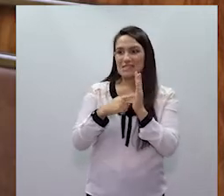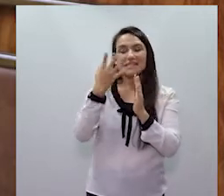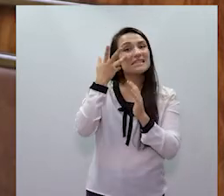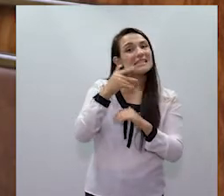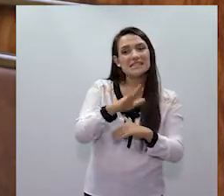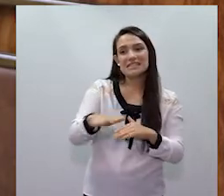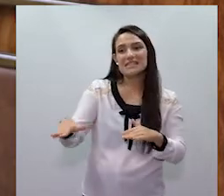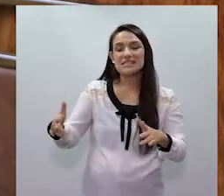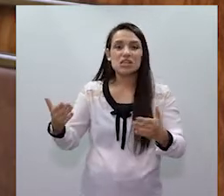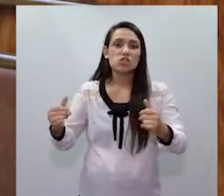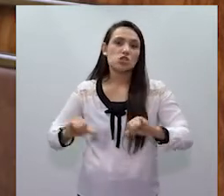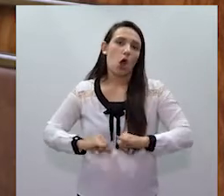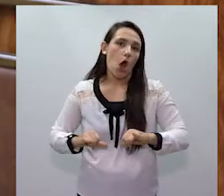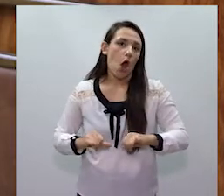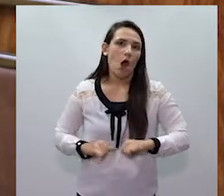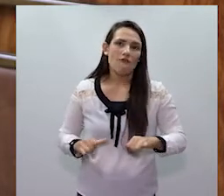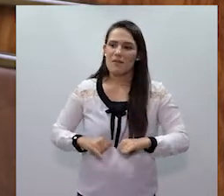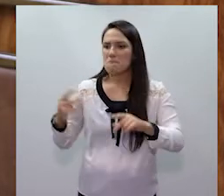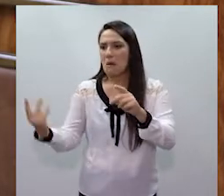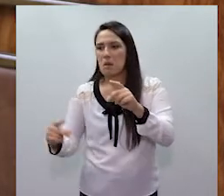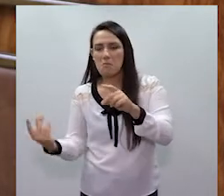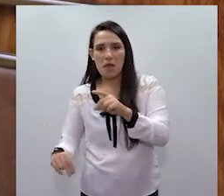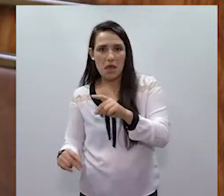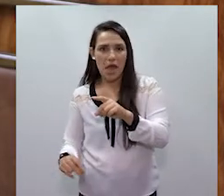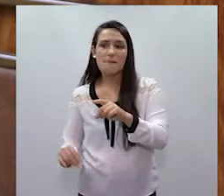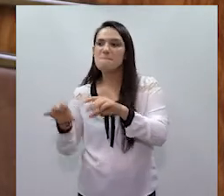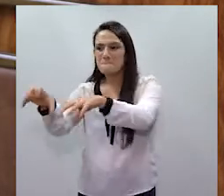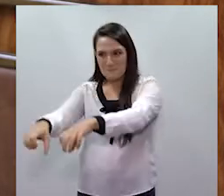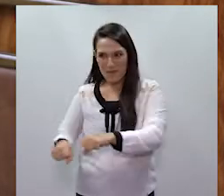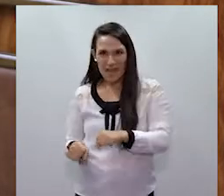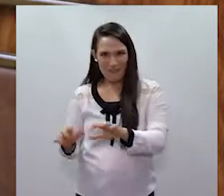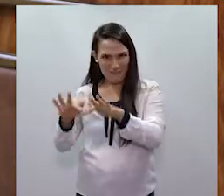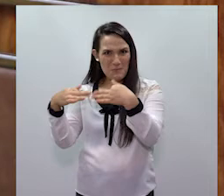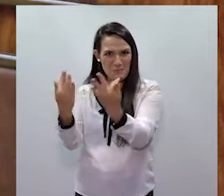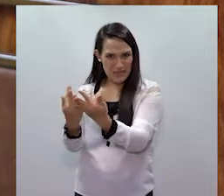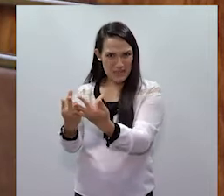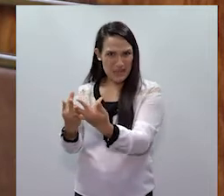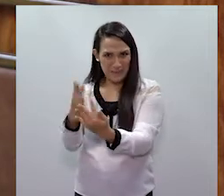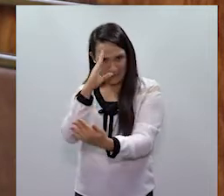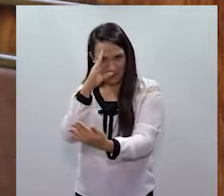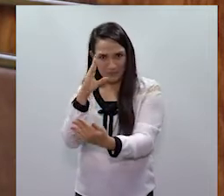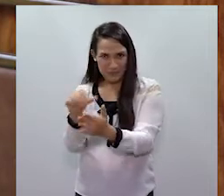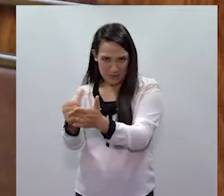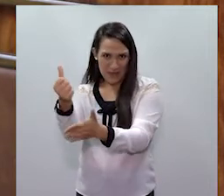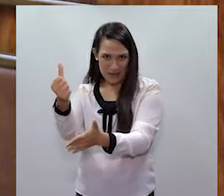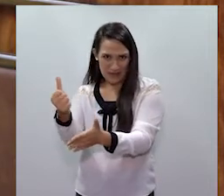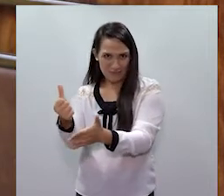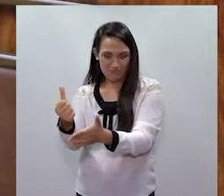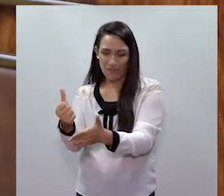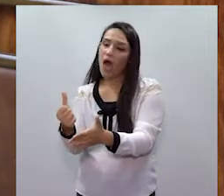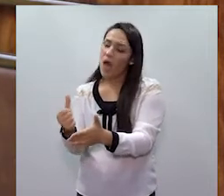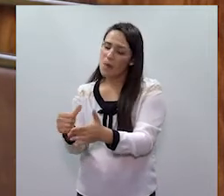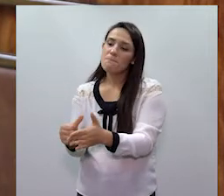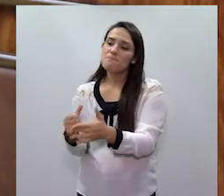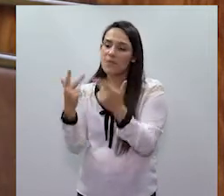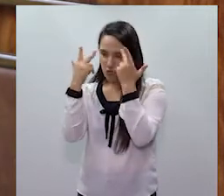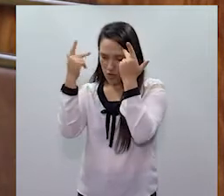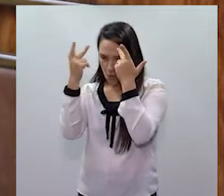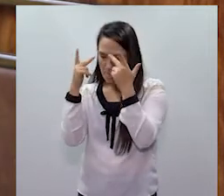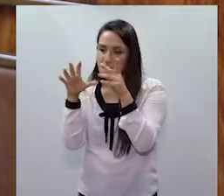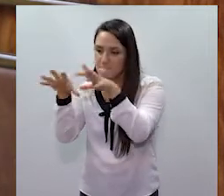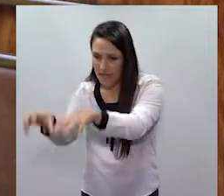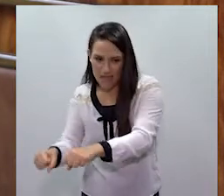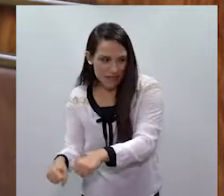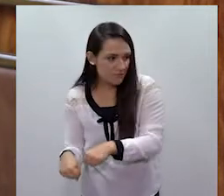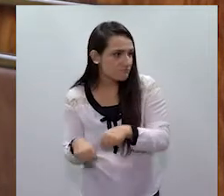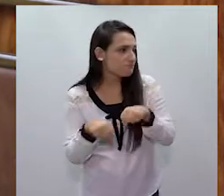infelizmente, a gente não acredita que esses números caíram porque deixaram de ocorrer violações, mas a gente acredita que a rede de